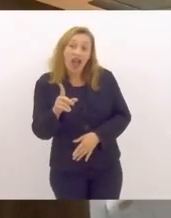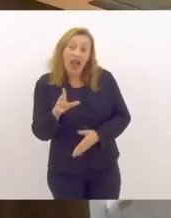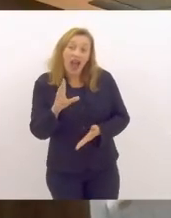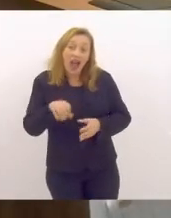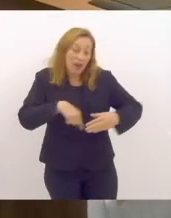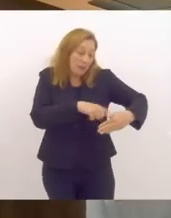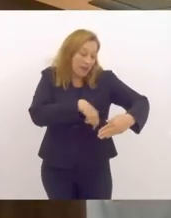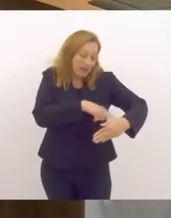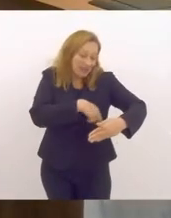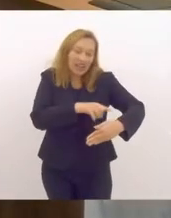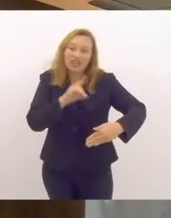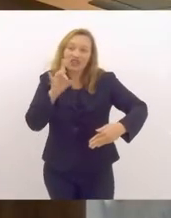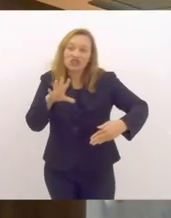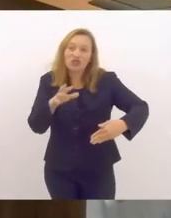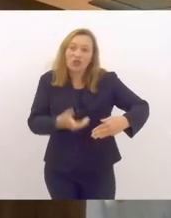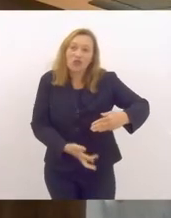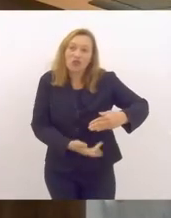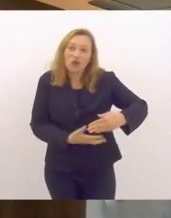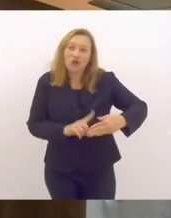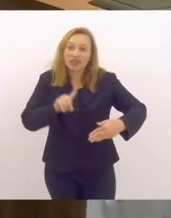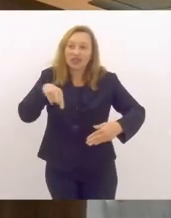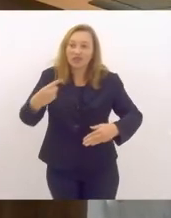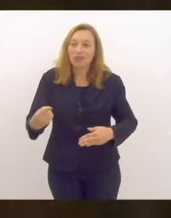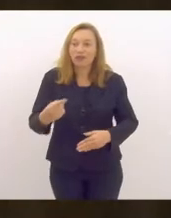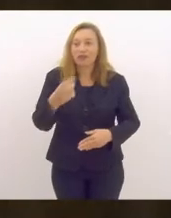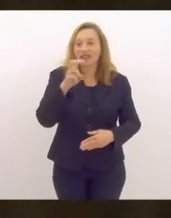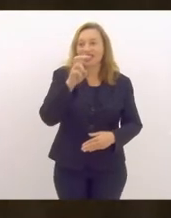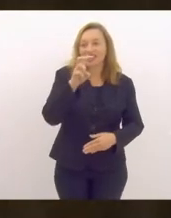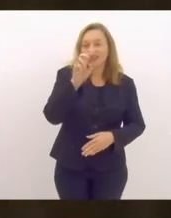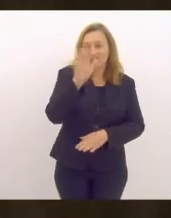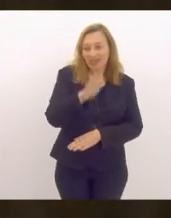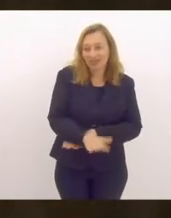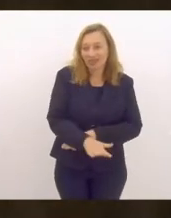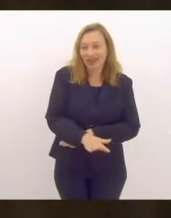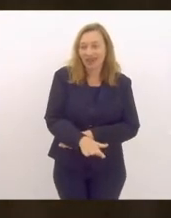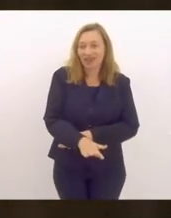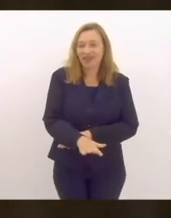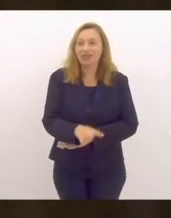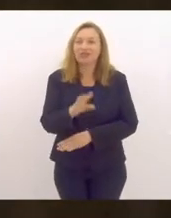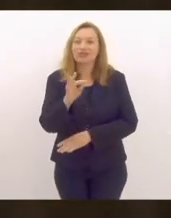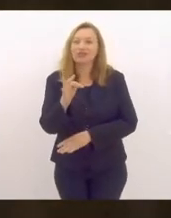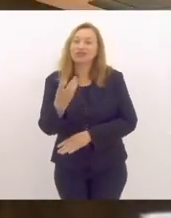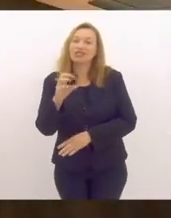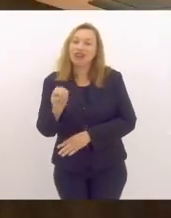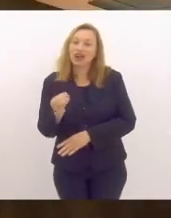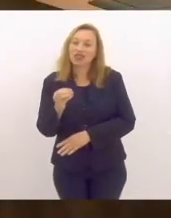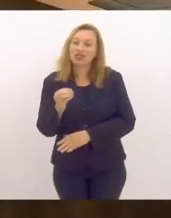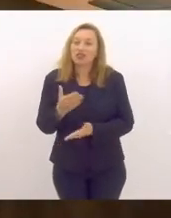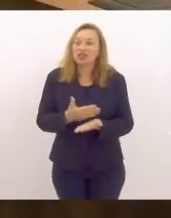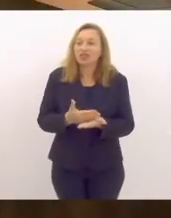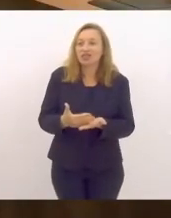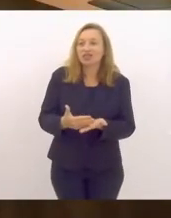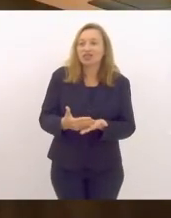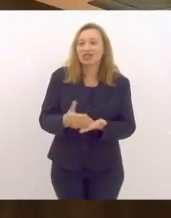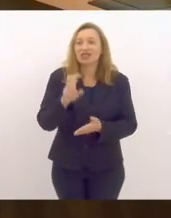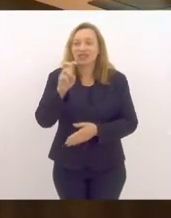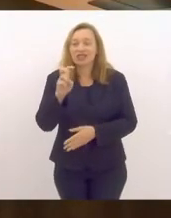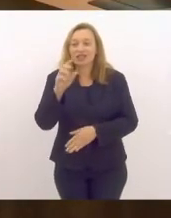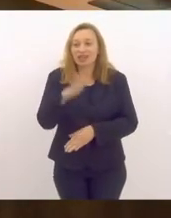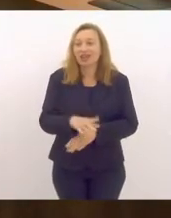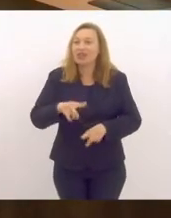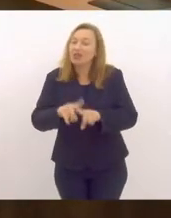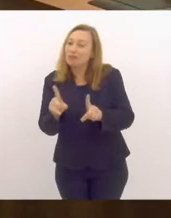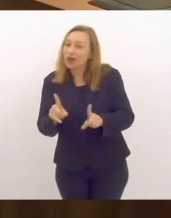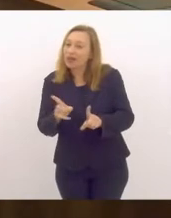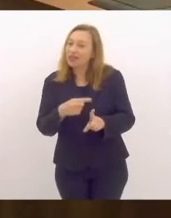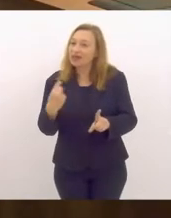panela só vai o fogo depois das 5 da tarde. O tacho só vai, começa a fervilhar às 5 da tarde, mas